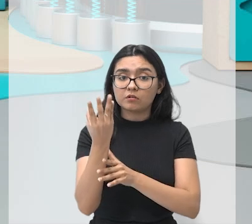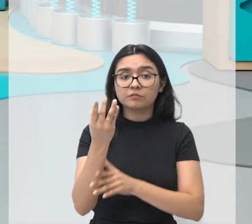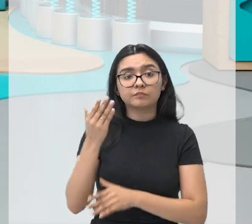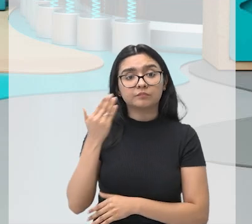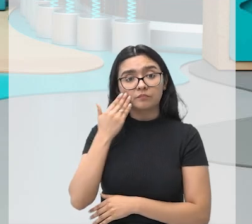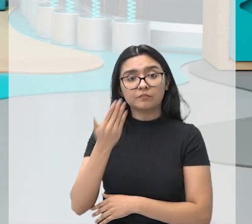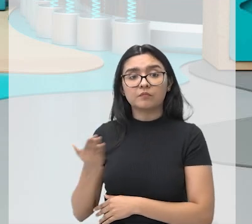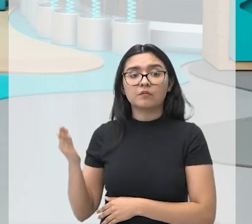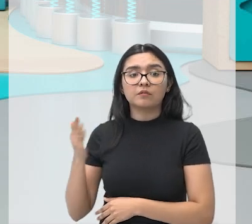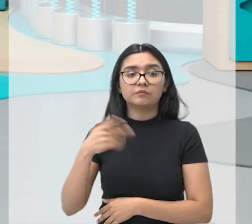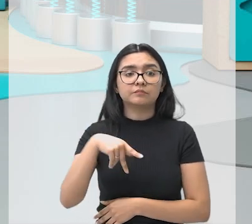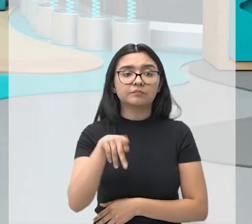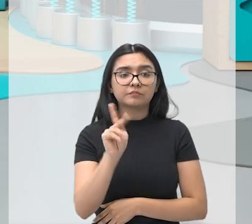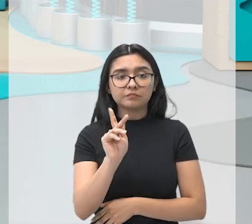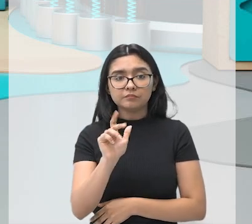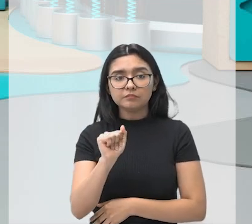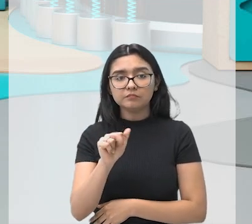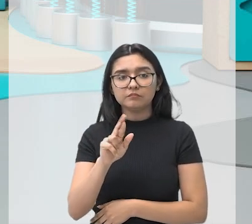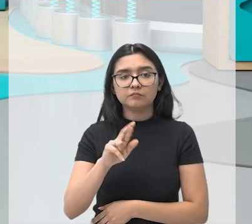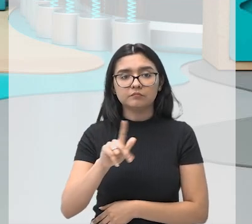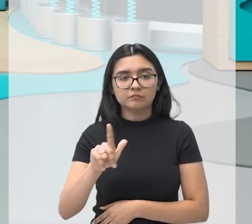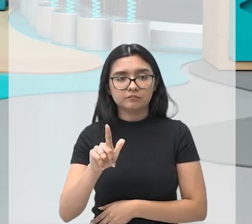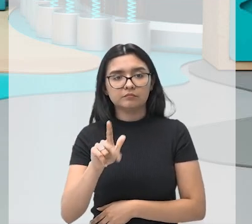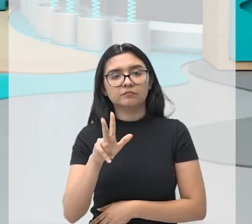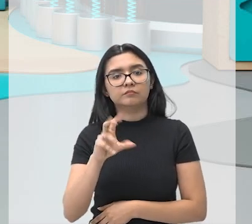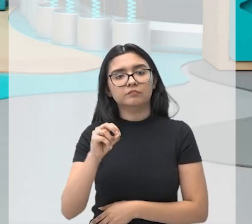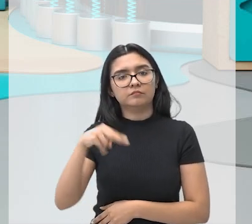este indivíduo, aí, o Carl von Drais, lá em